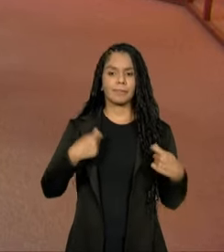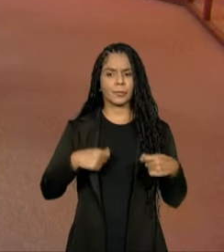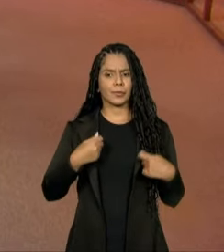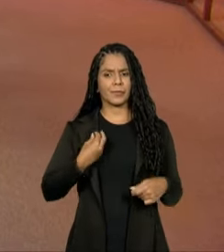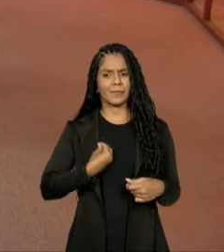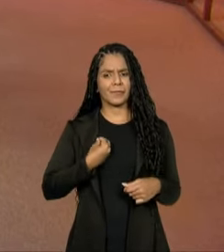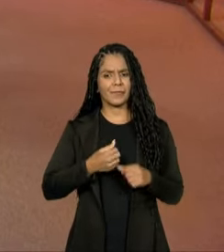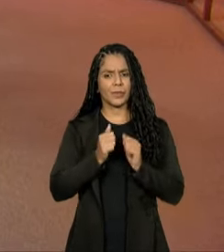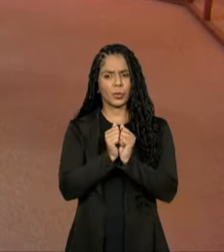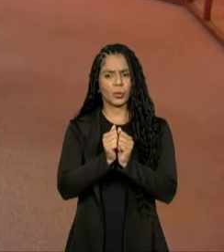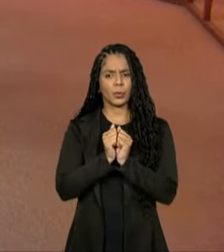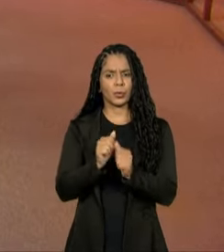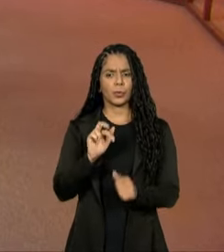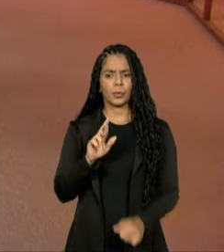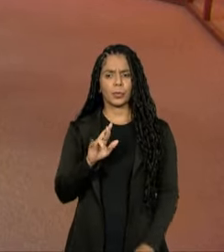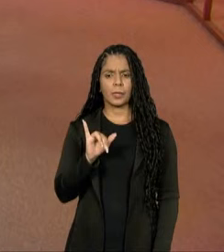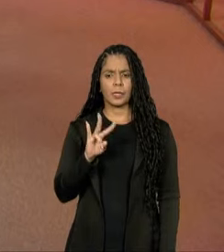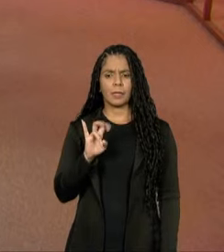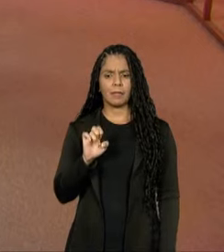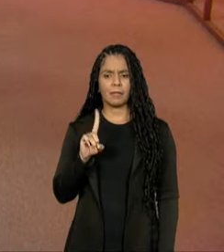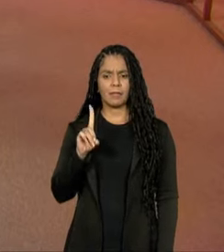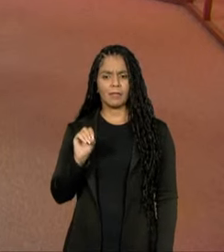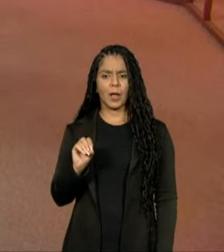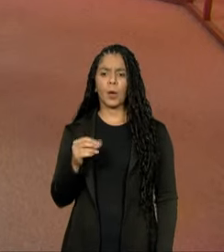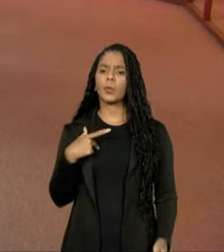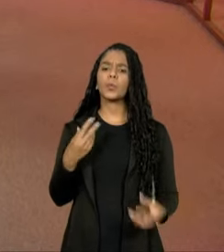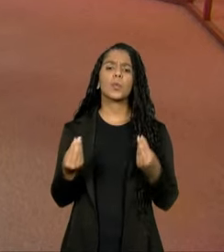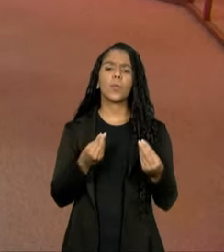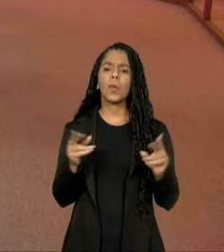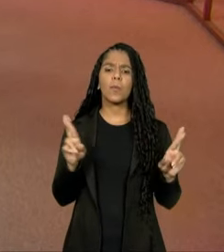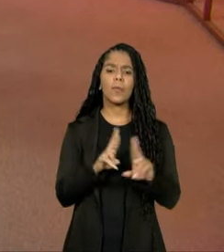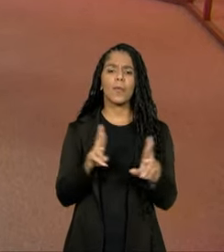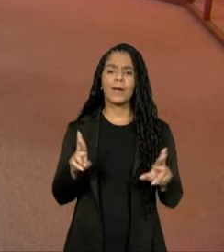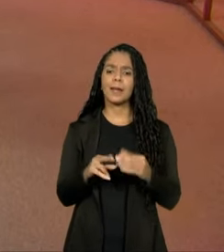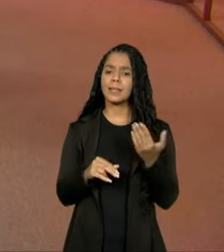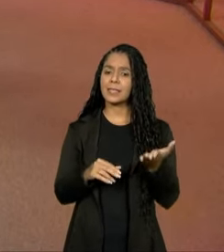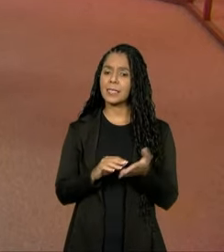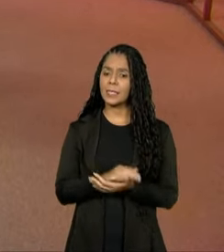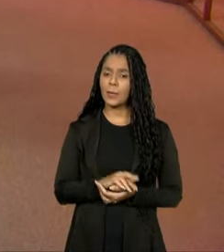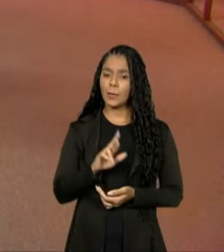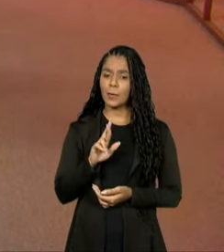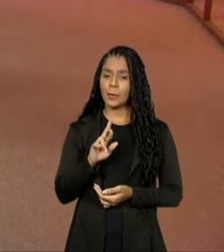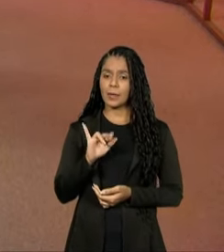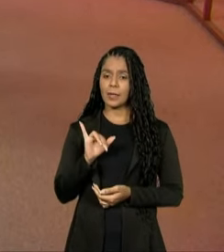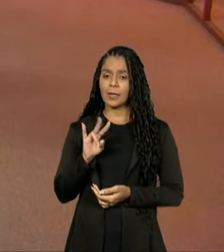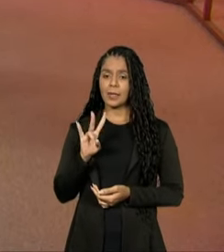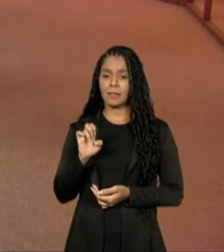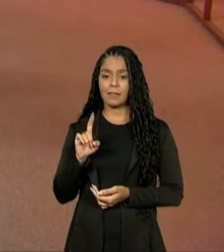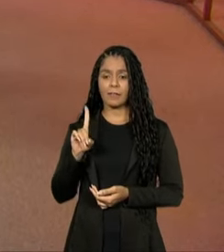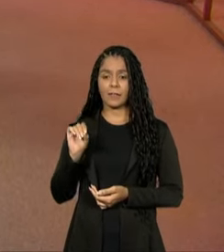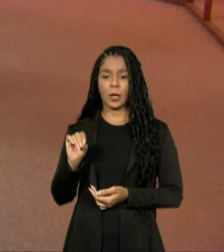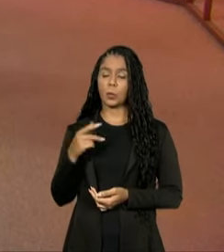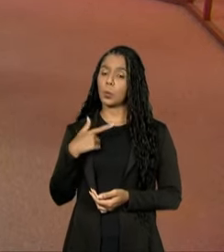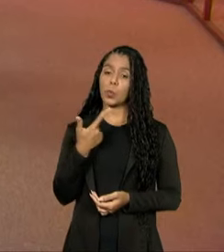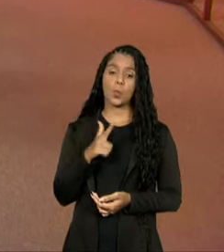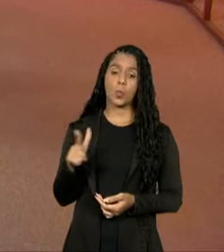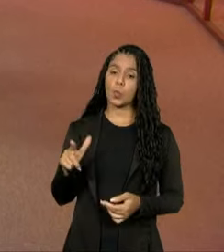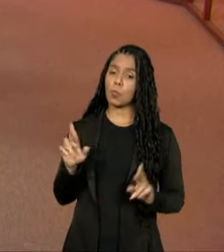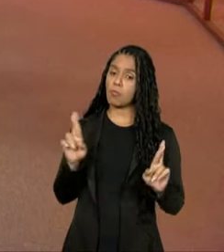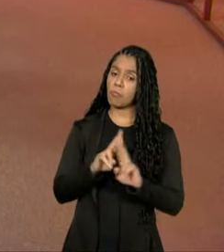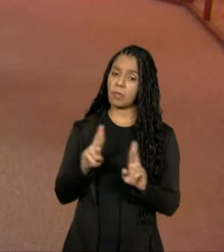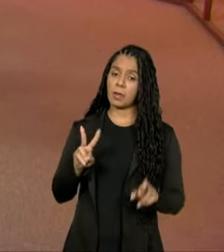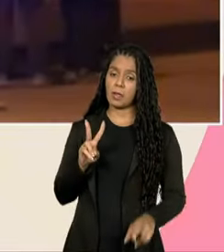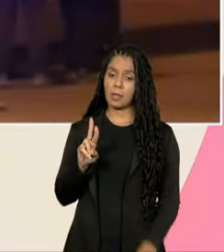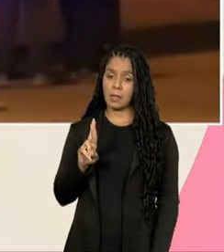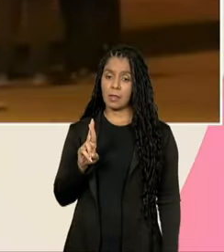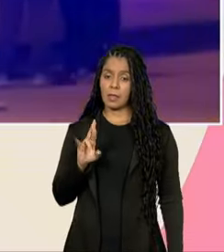com o Rivaldo, né? Você teve uma proximidade. Como é que é essa sua relação com ele? Eu não tive exatamente uma proximidade com o